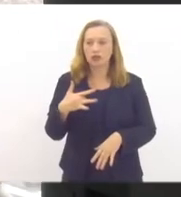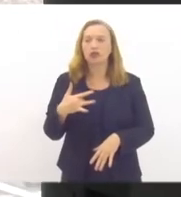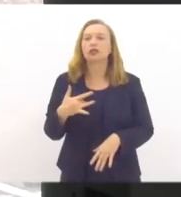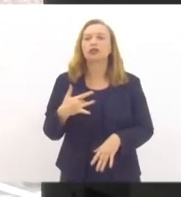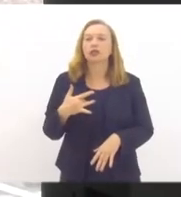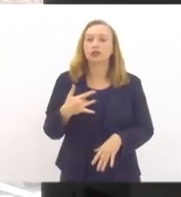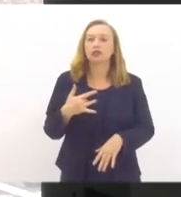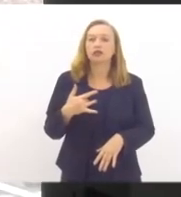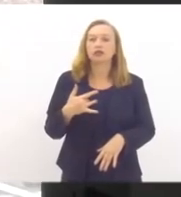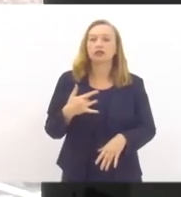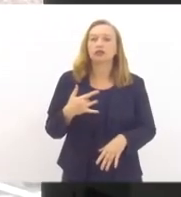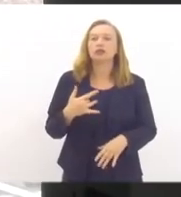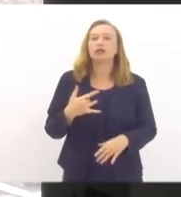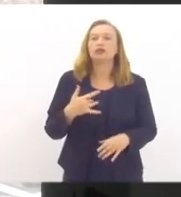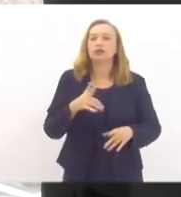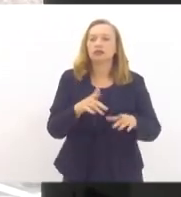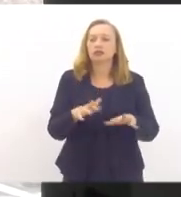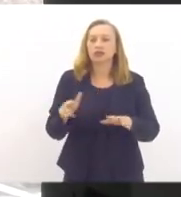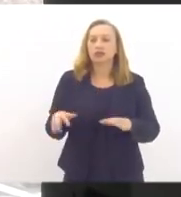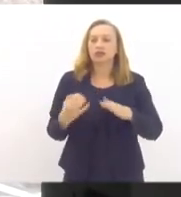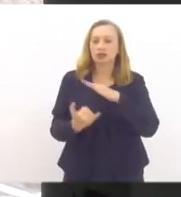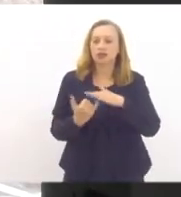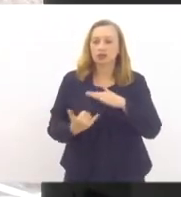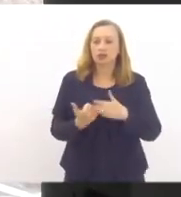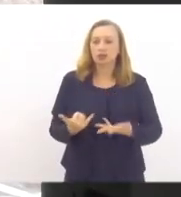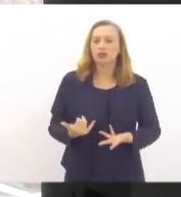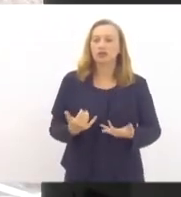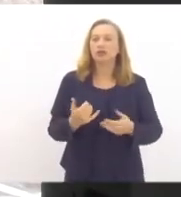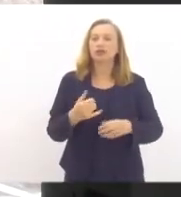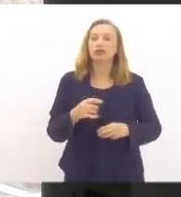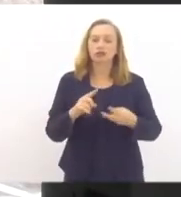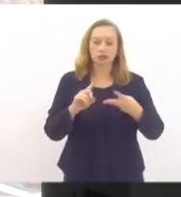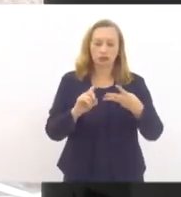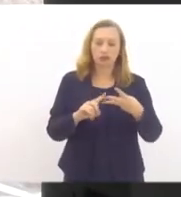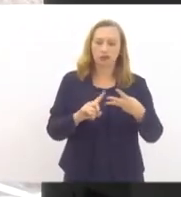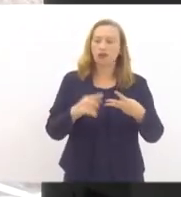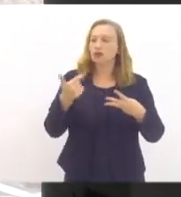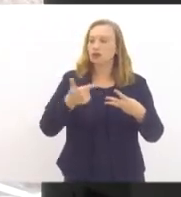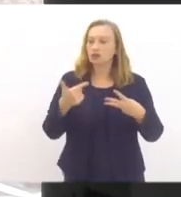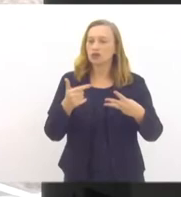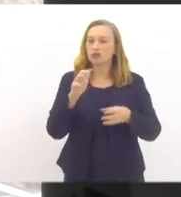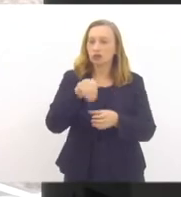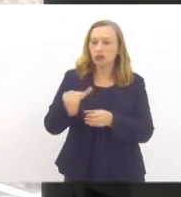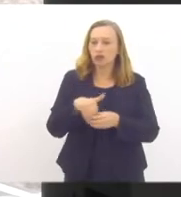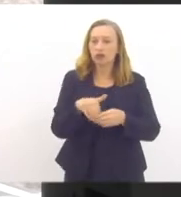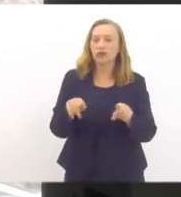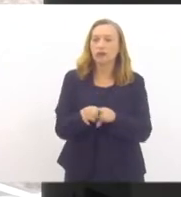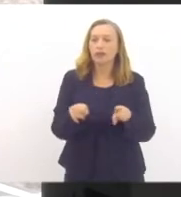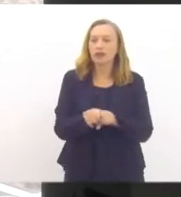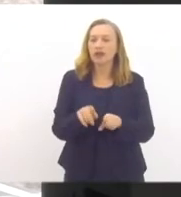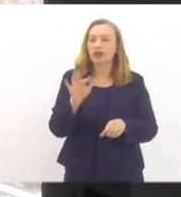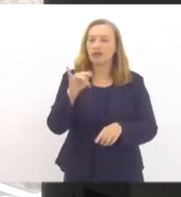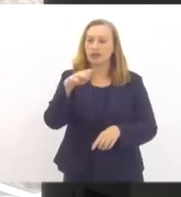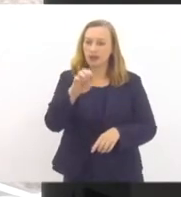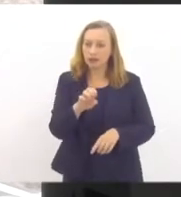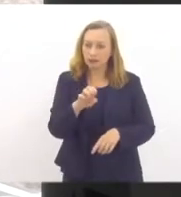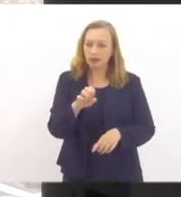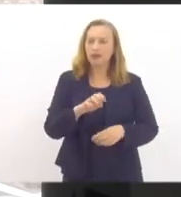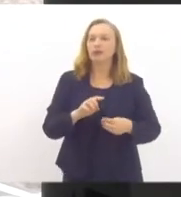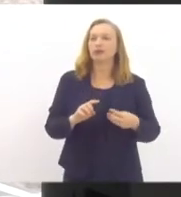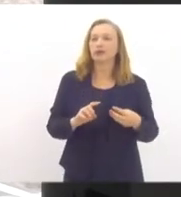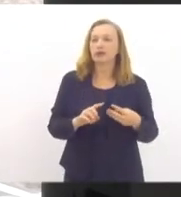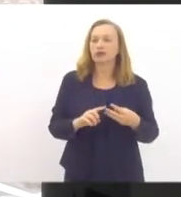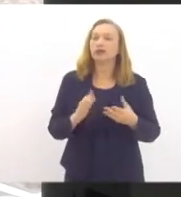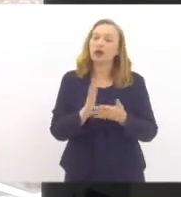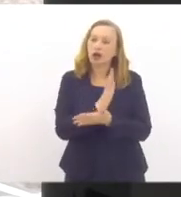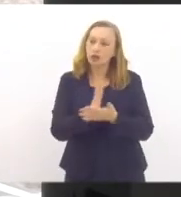pensando saúde que atravessa nossas diferentes instituições. Então, nosso primeiro voto é na Mariana. Nosso segundo voto também é no Felipe de Conte Aste, por